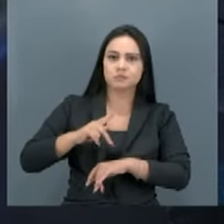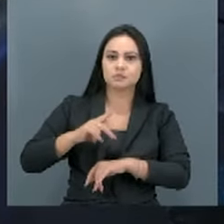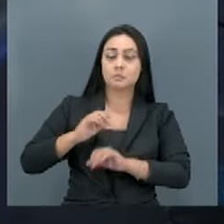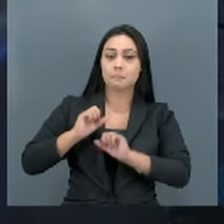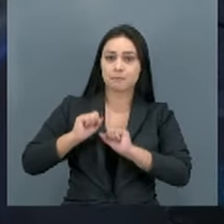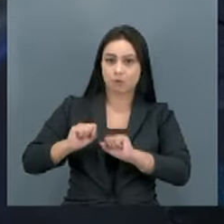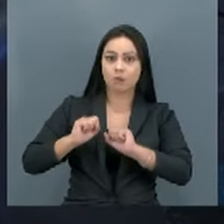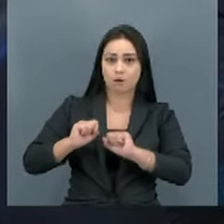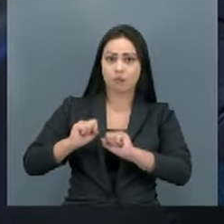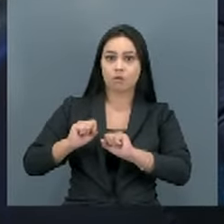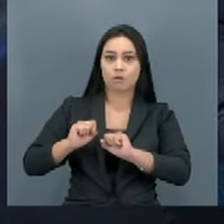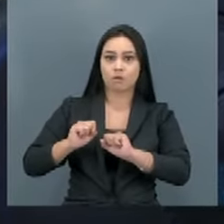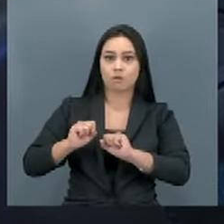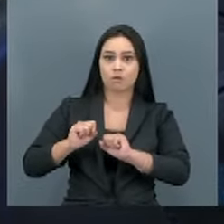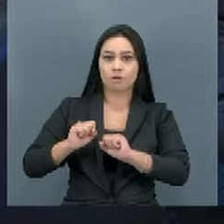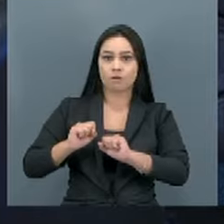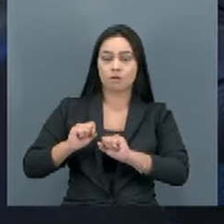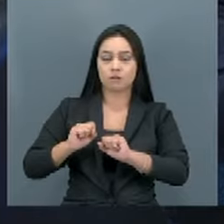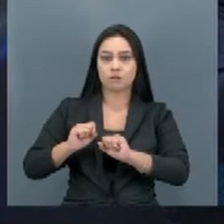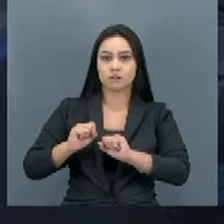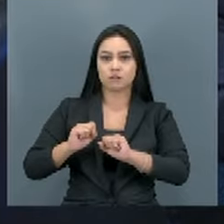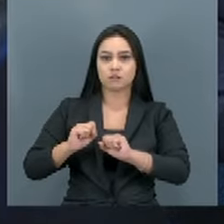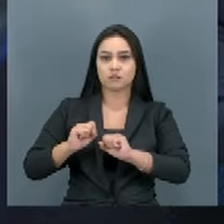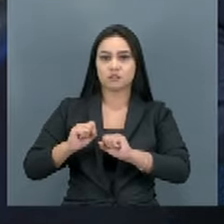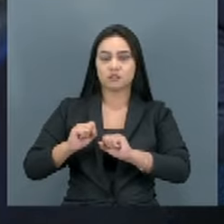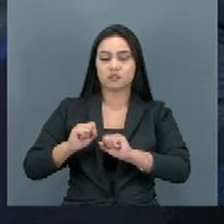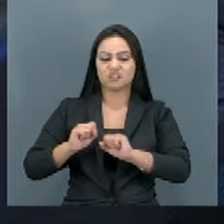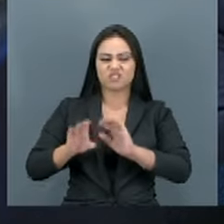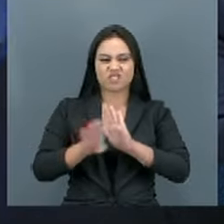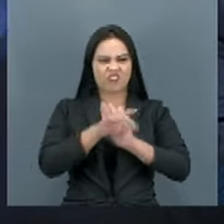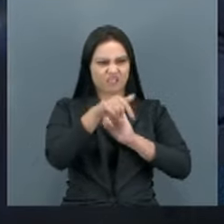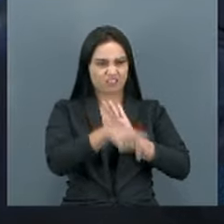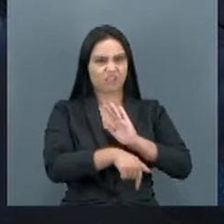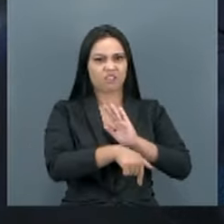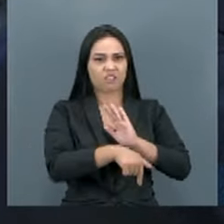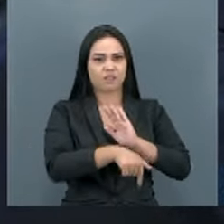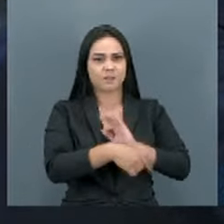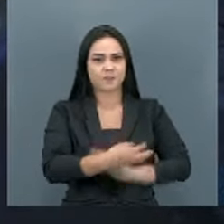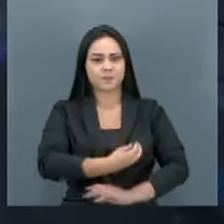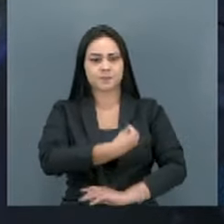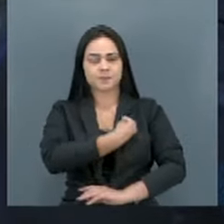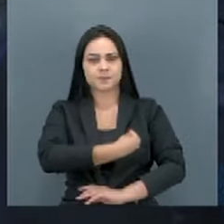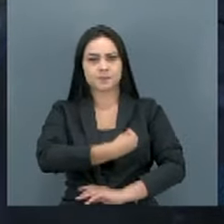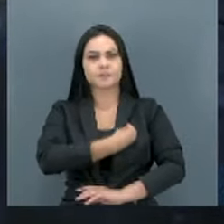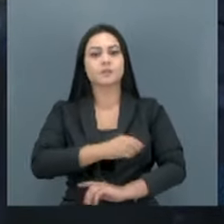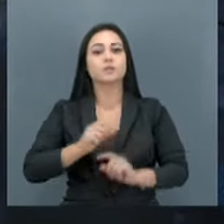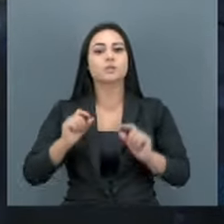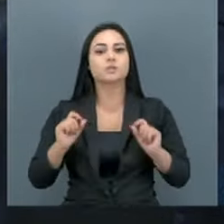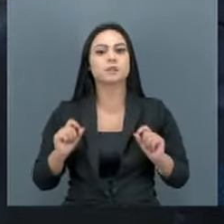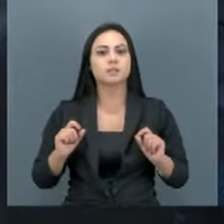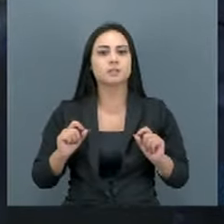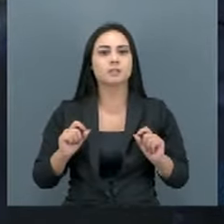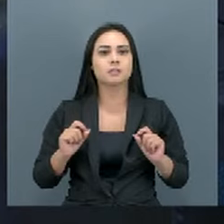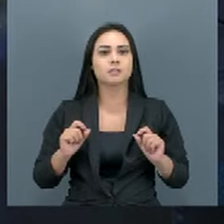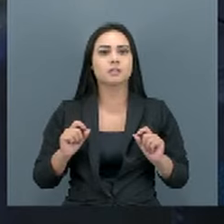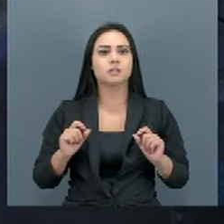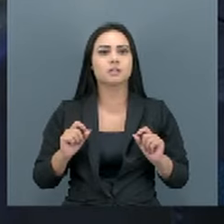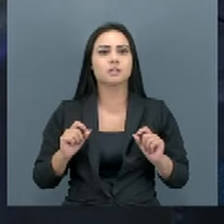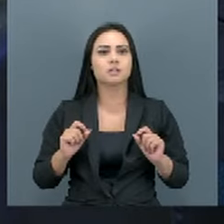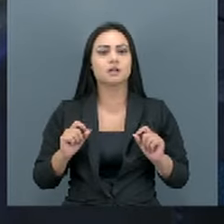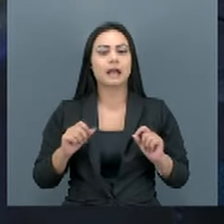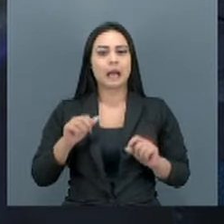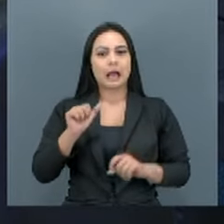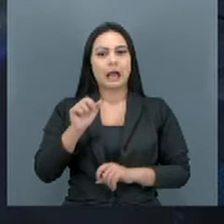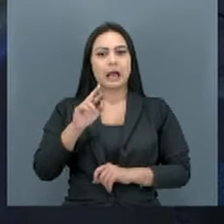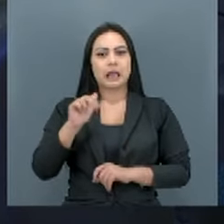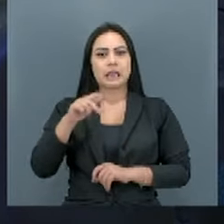possam não chegar aqui numa plenária como essa, com a presença do Tuxaua